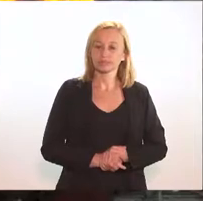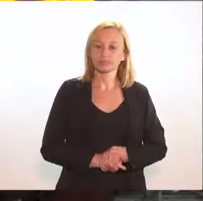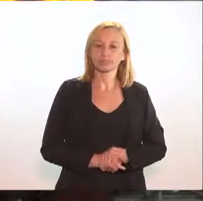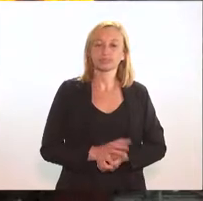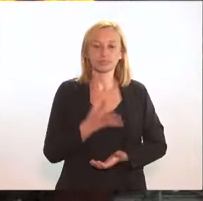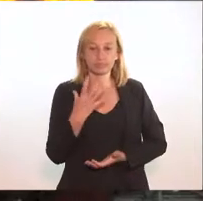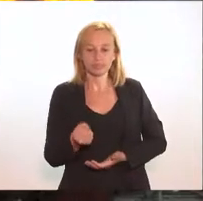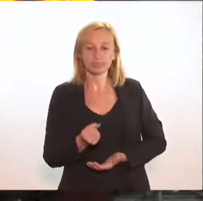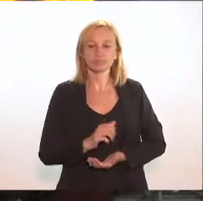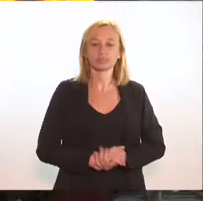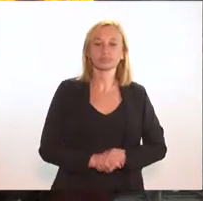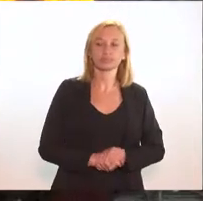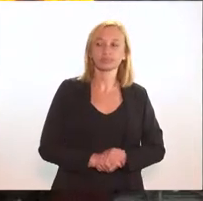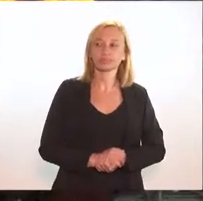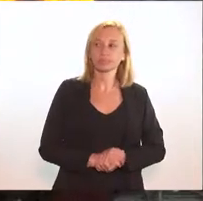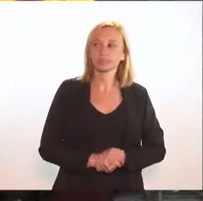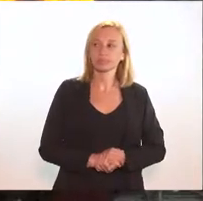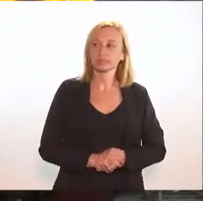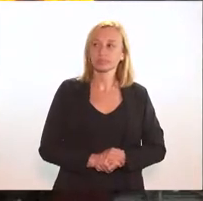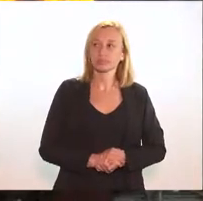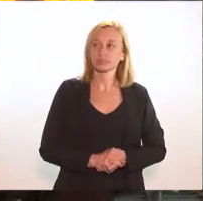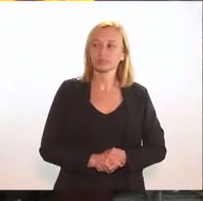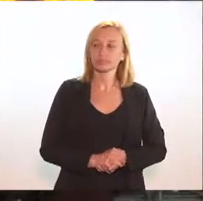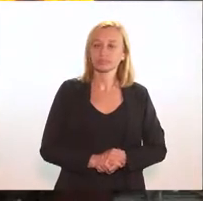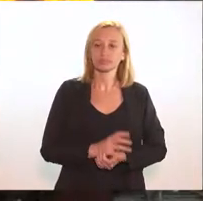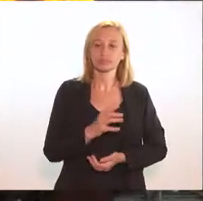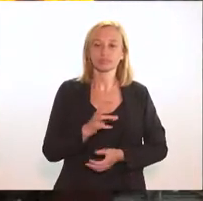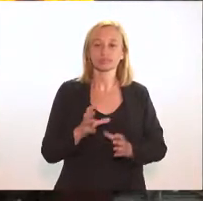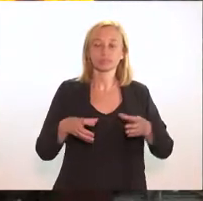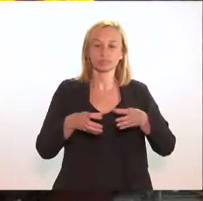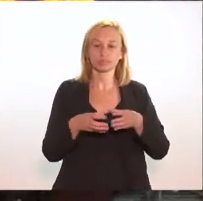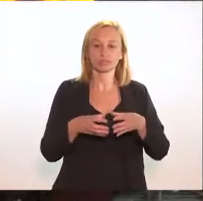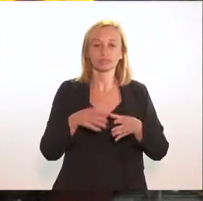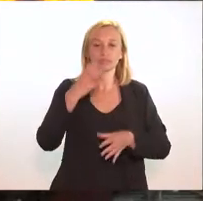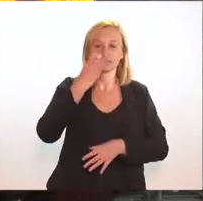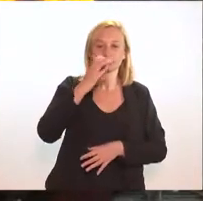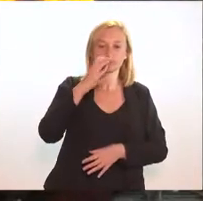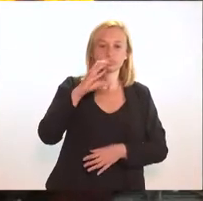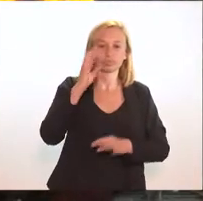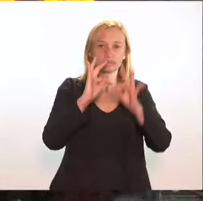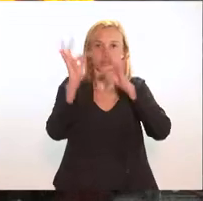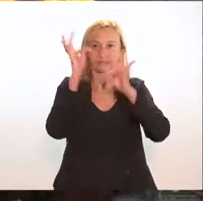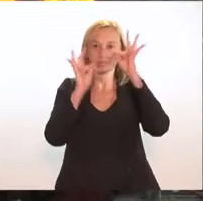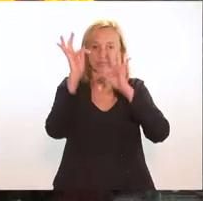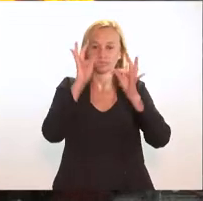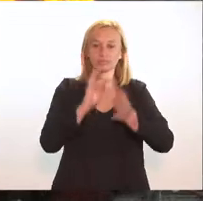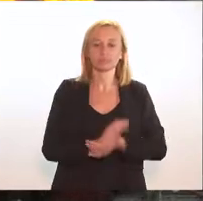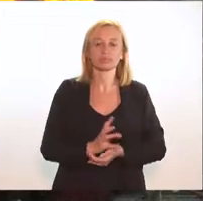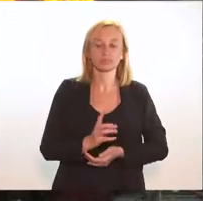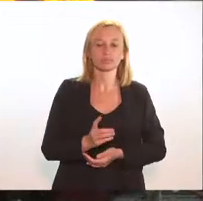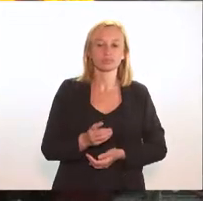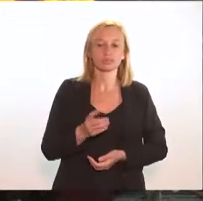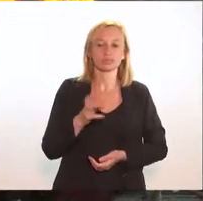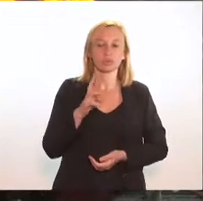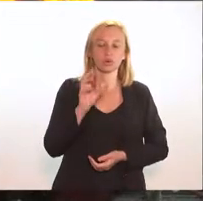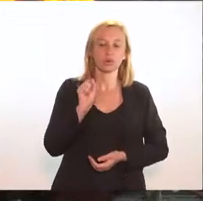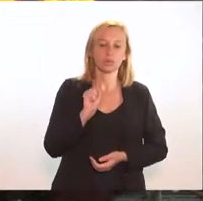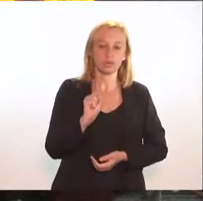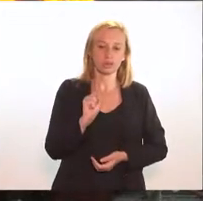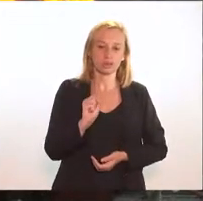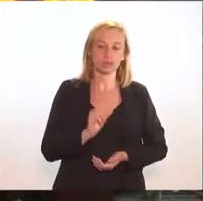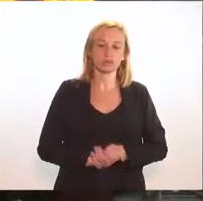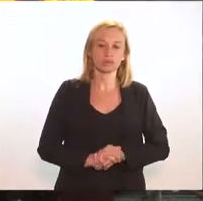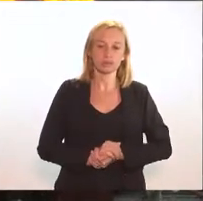Parecer favorável. Pela Comissão de Ciência e Tecnologia, deputado Rubens Montempo.